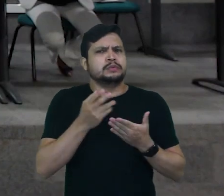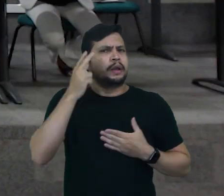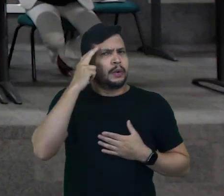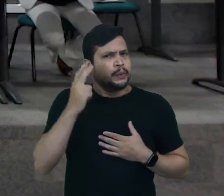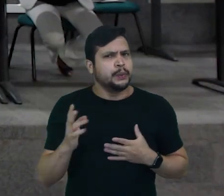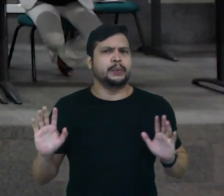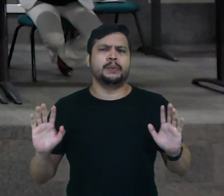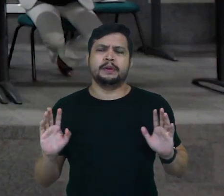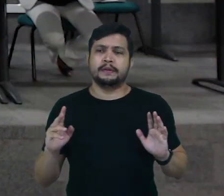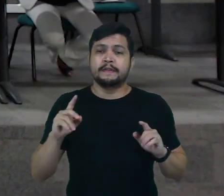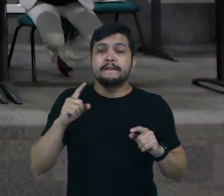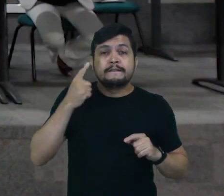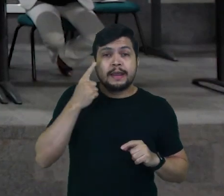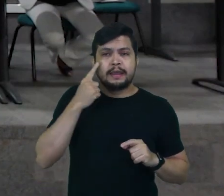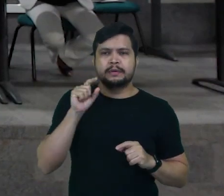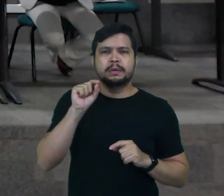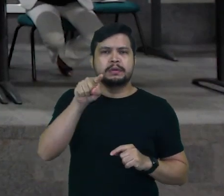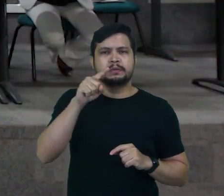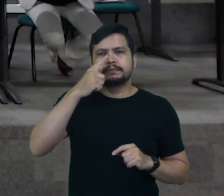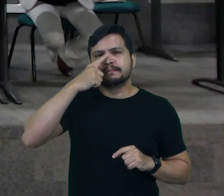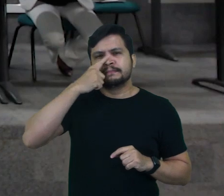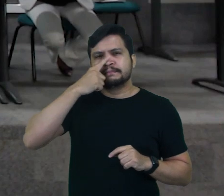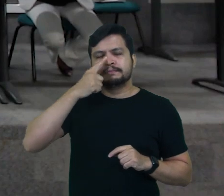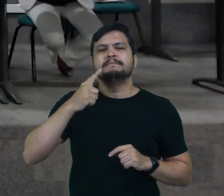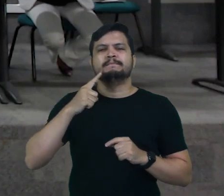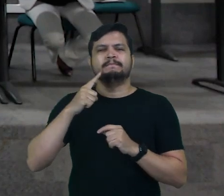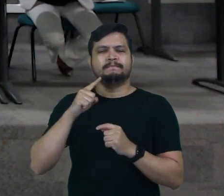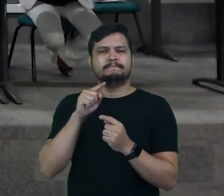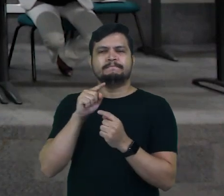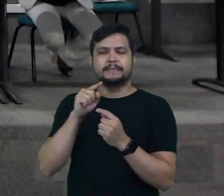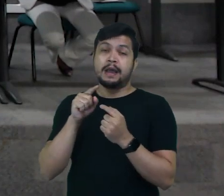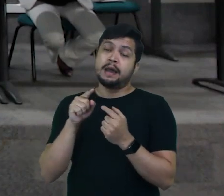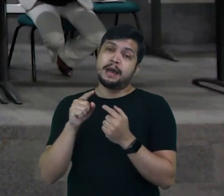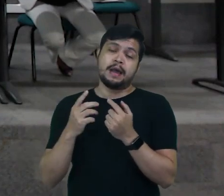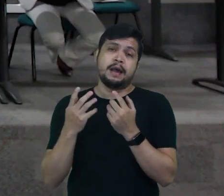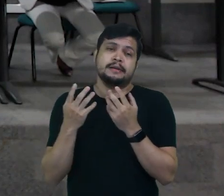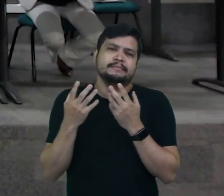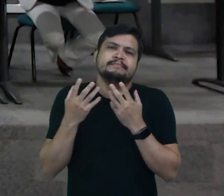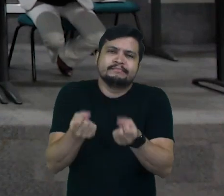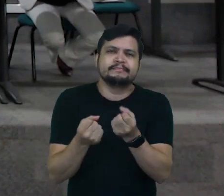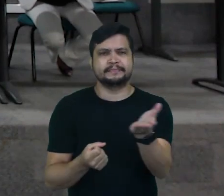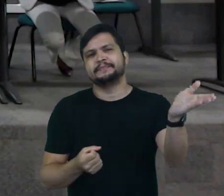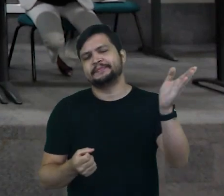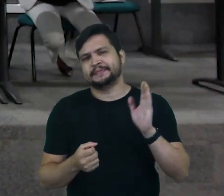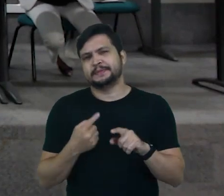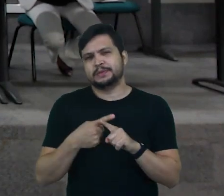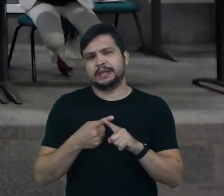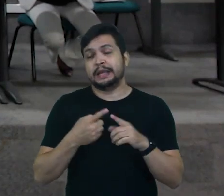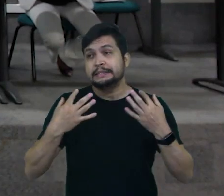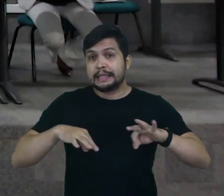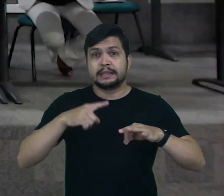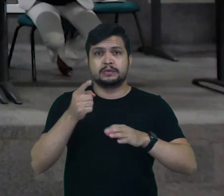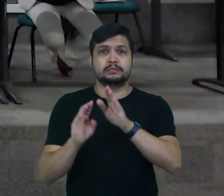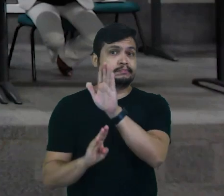estudando, vai vendo aquilo que você tem mais afinidade. Porque aí dentro daquilo que você tem mais afinidade, as tuas